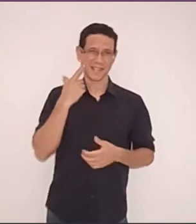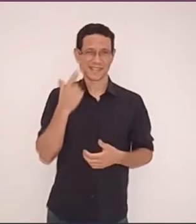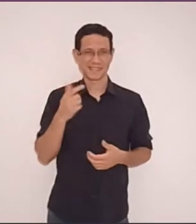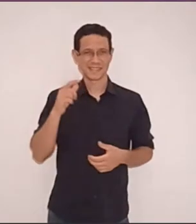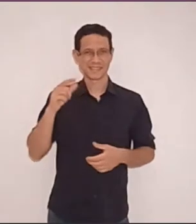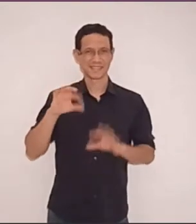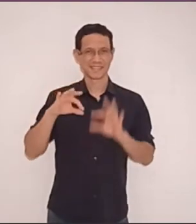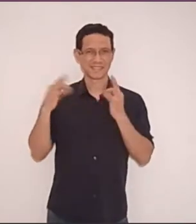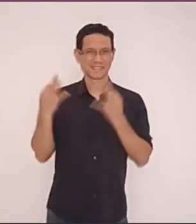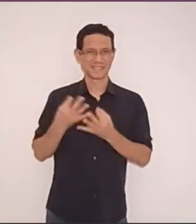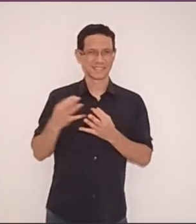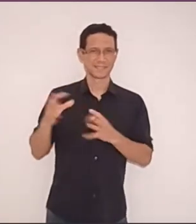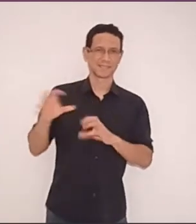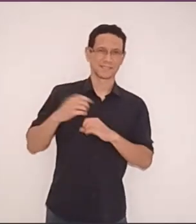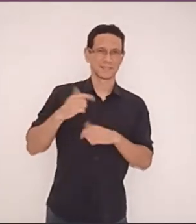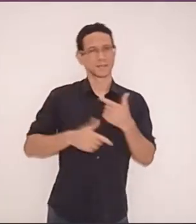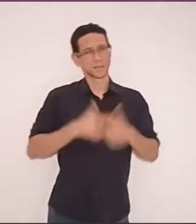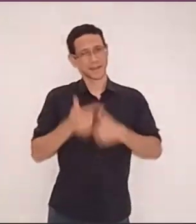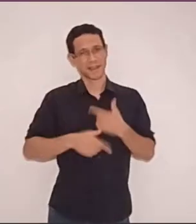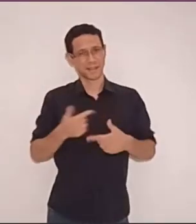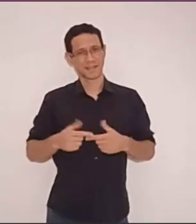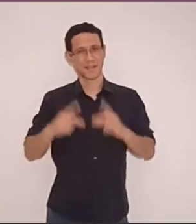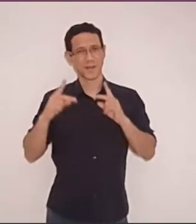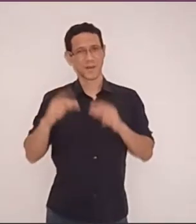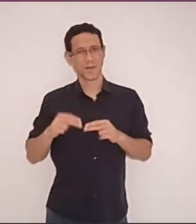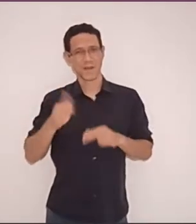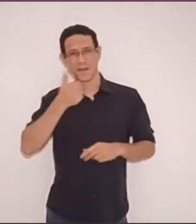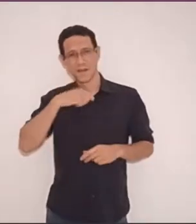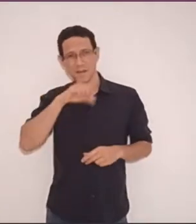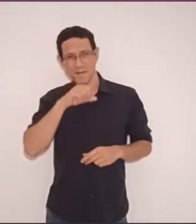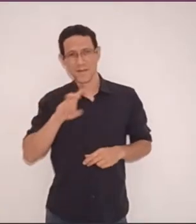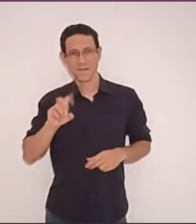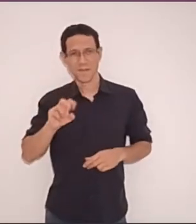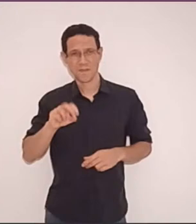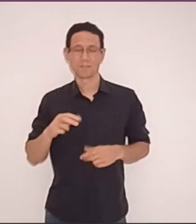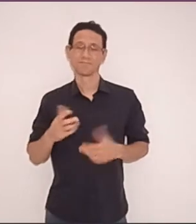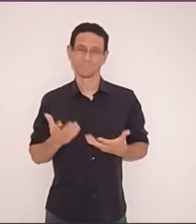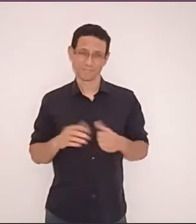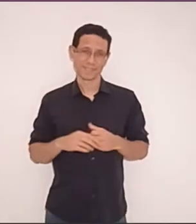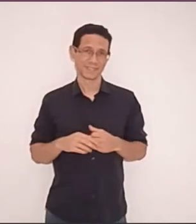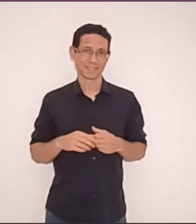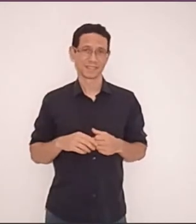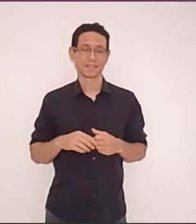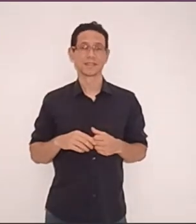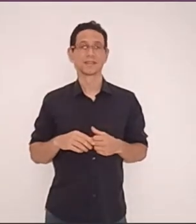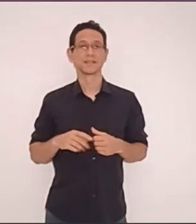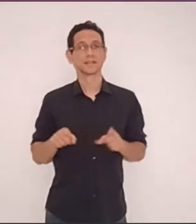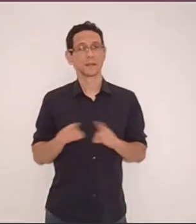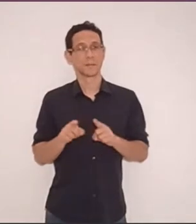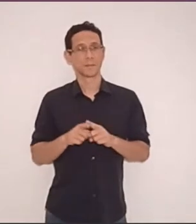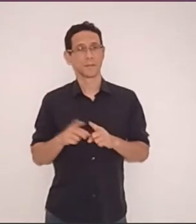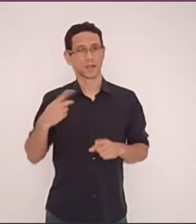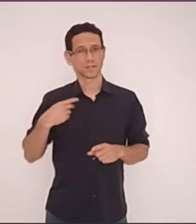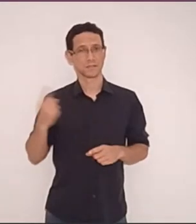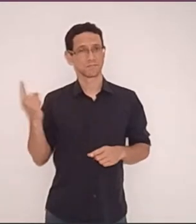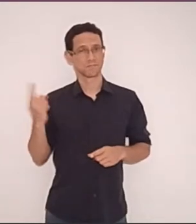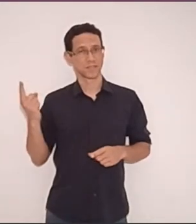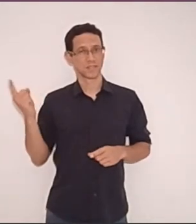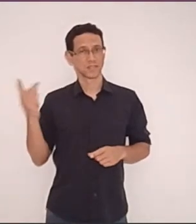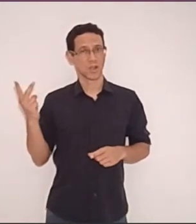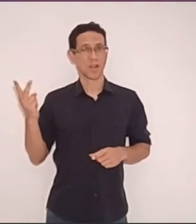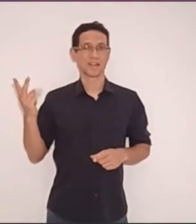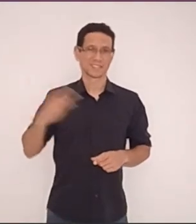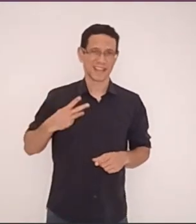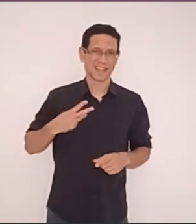isso que o livro ele começa com um relato da minha avó depois relato da minha mãe logo meu relato e